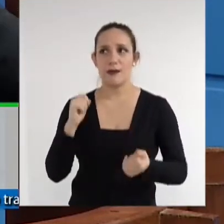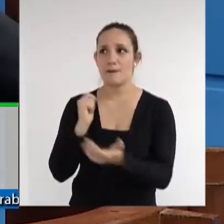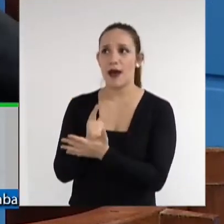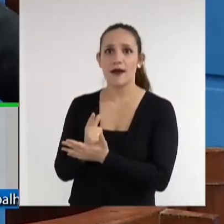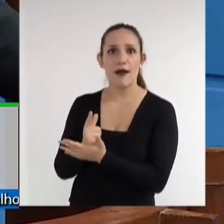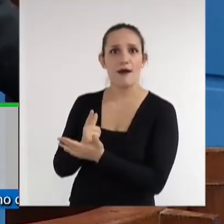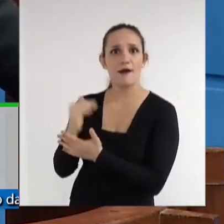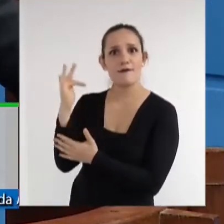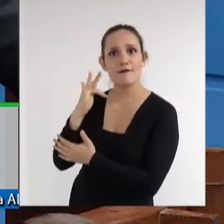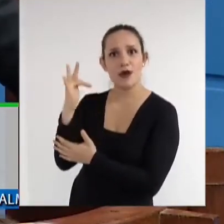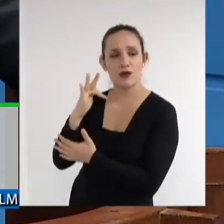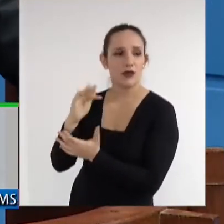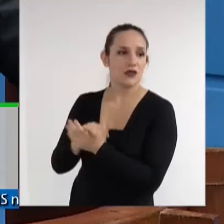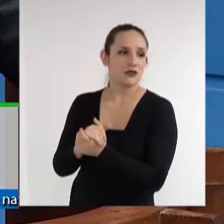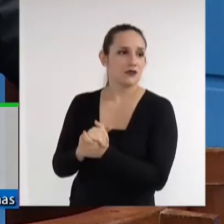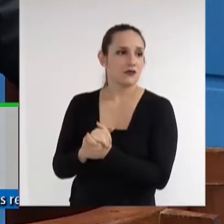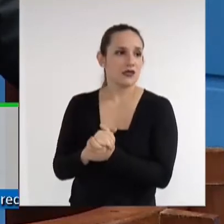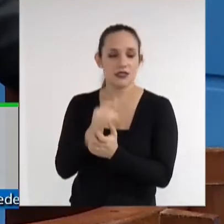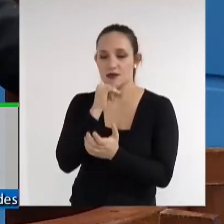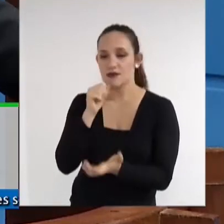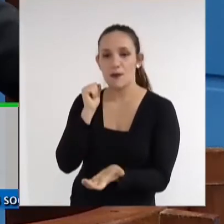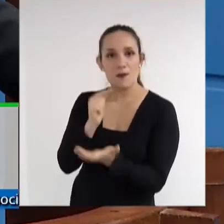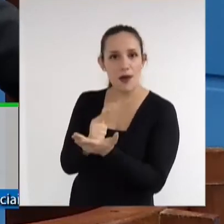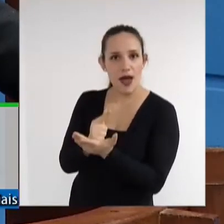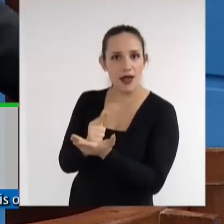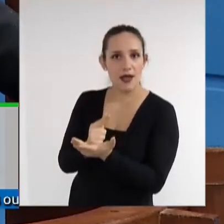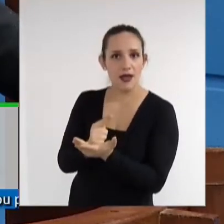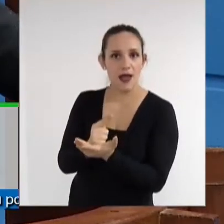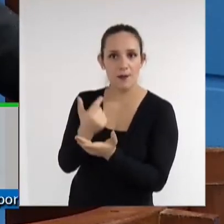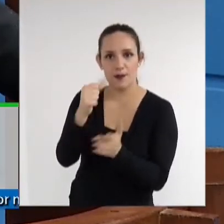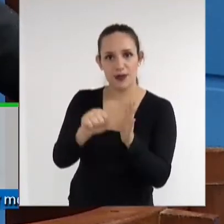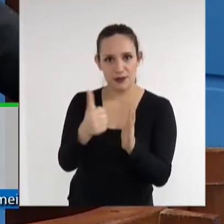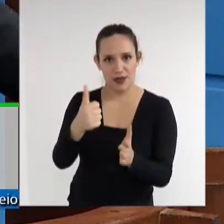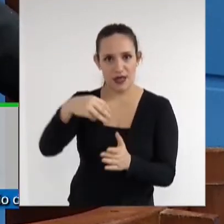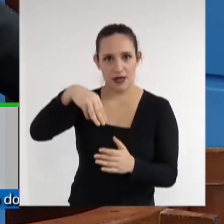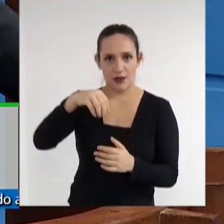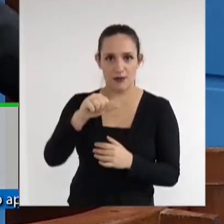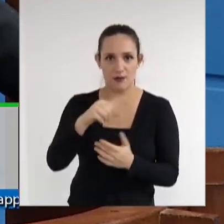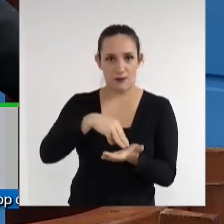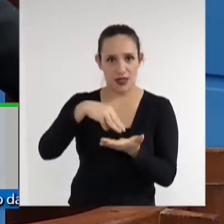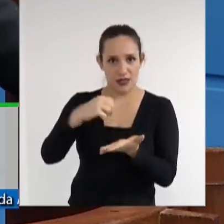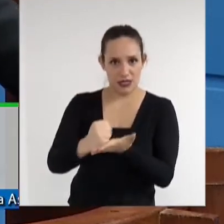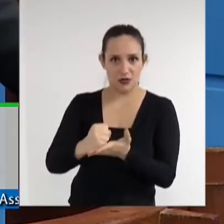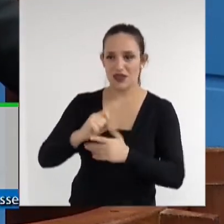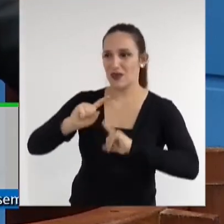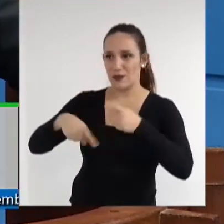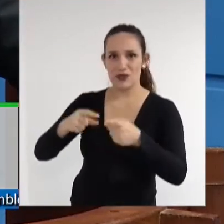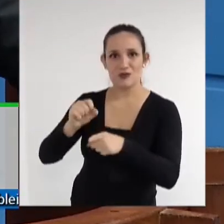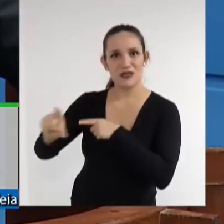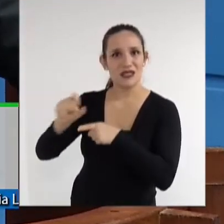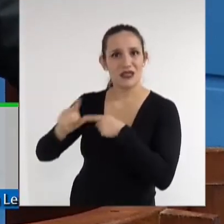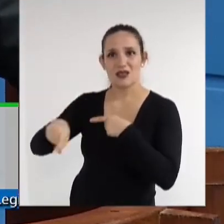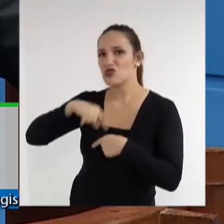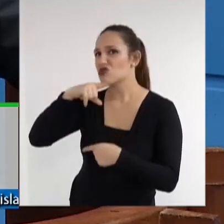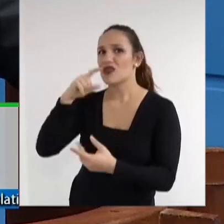particular, pagam a matrícula e depois não conseguem pagar as mensalidades, jogam dinheiro fora.